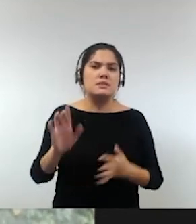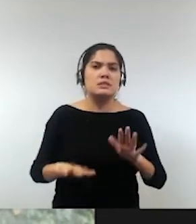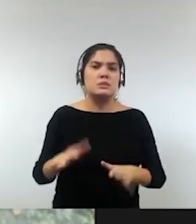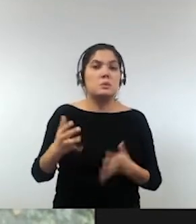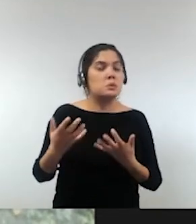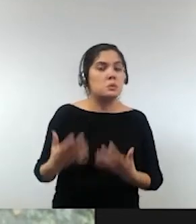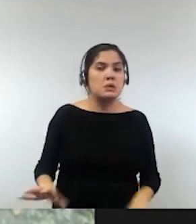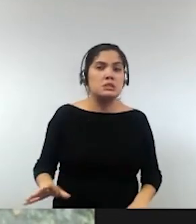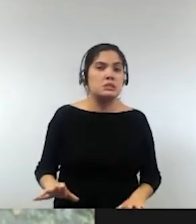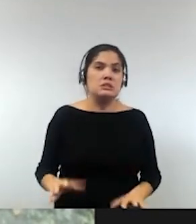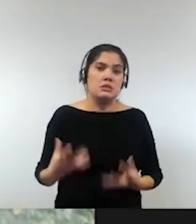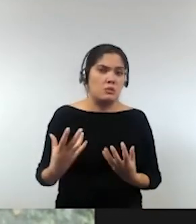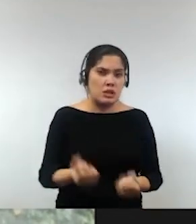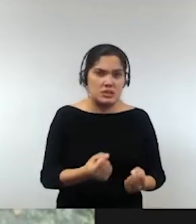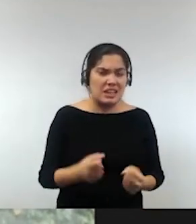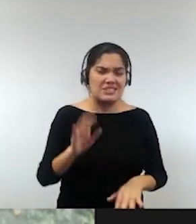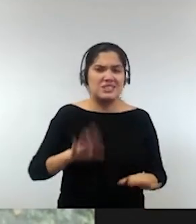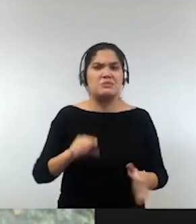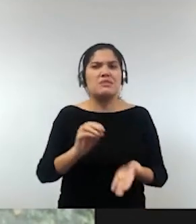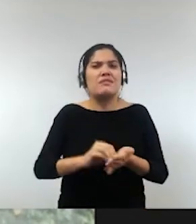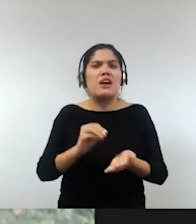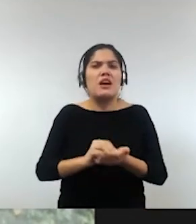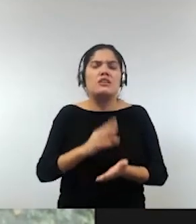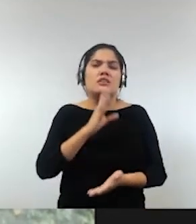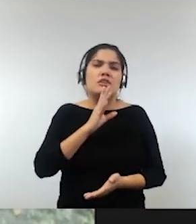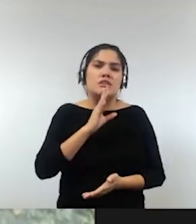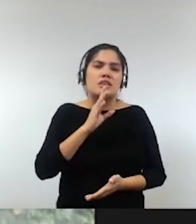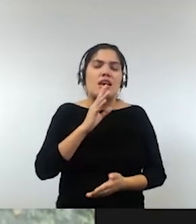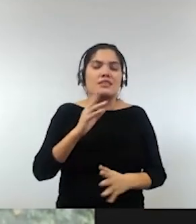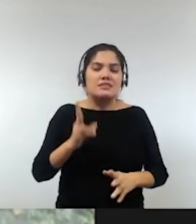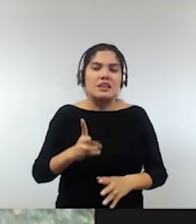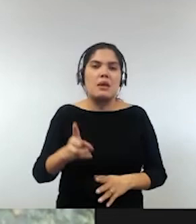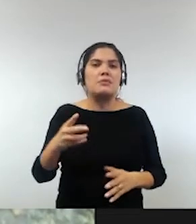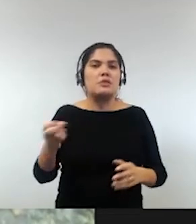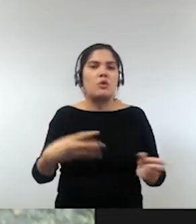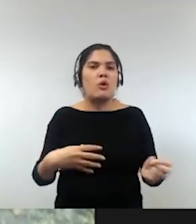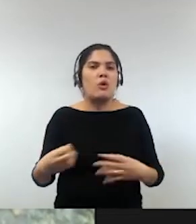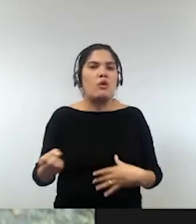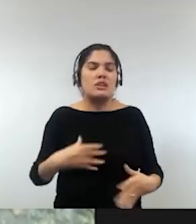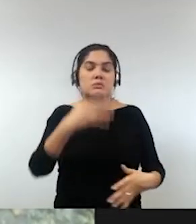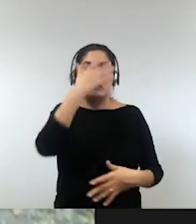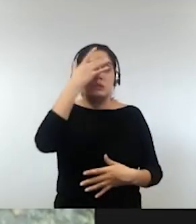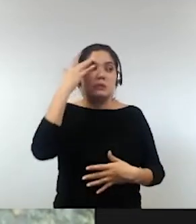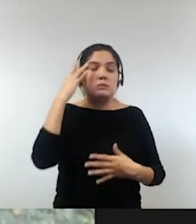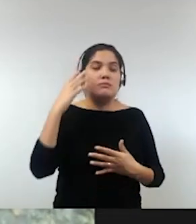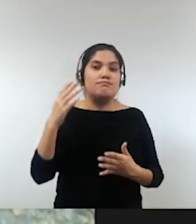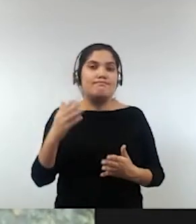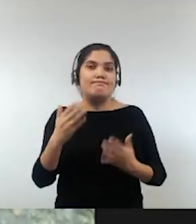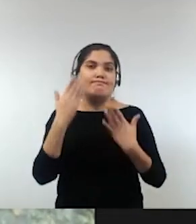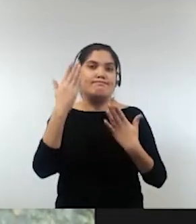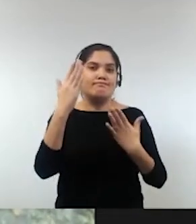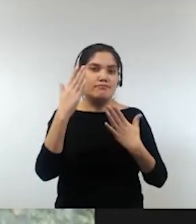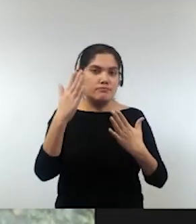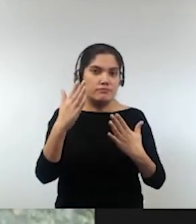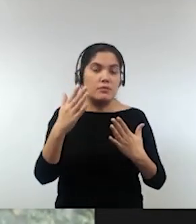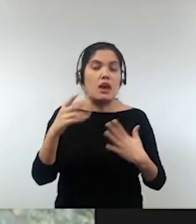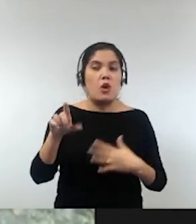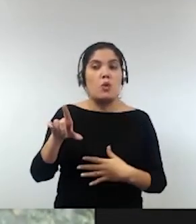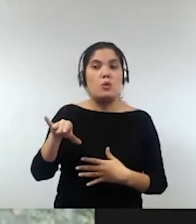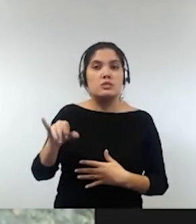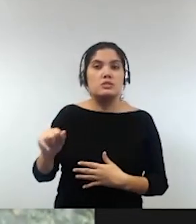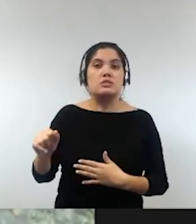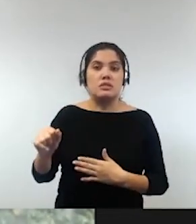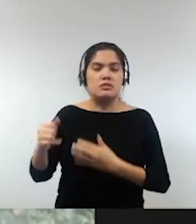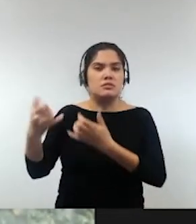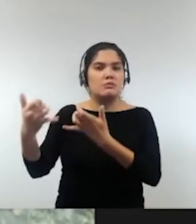pelo desconhecimento, né? Tudo que é desconhecido, tudo que é novo, deixa as pessoas tensas, como a própria doutora Lúcia comentou, quando